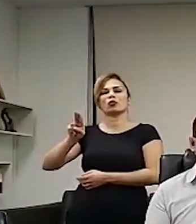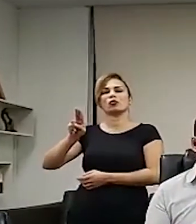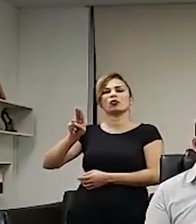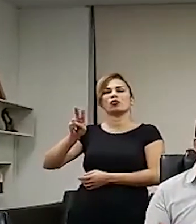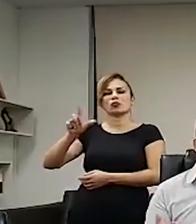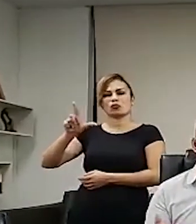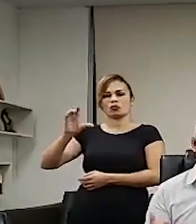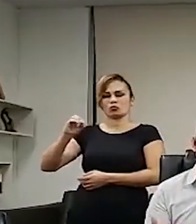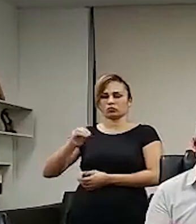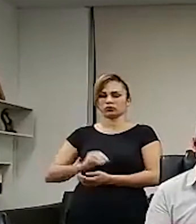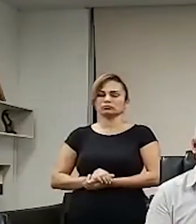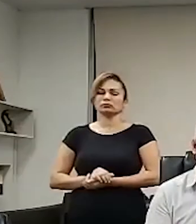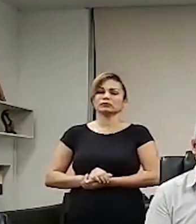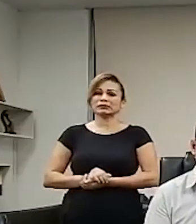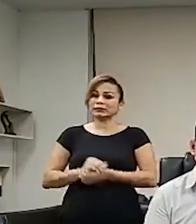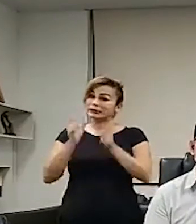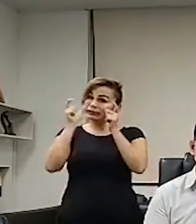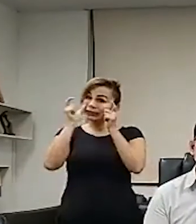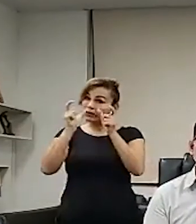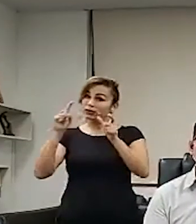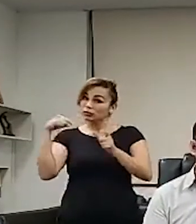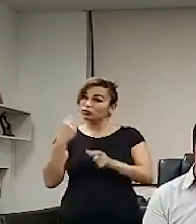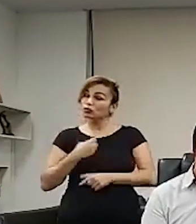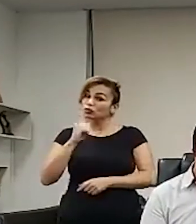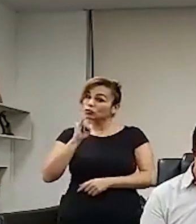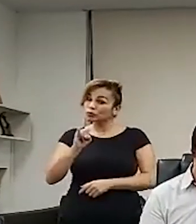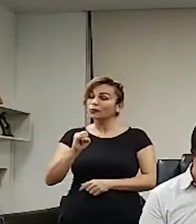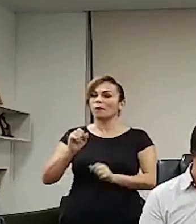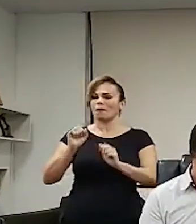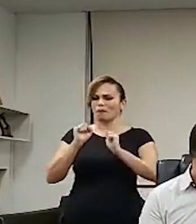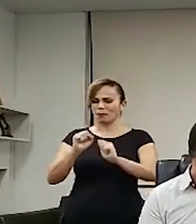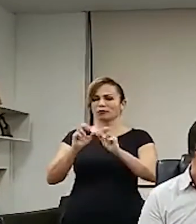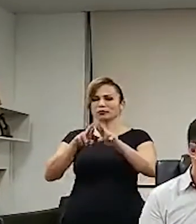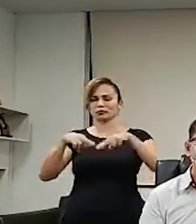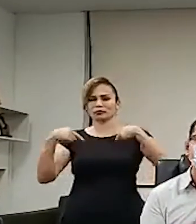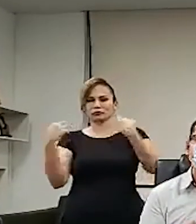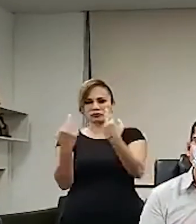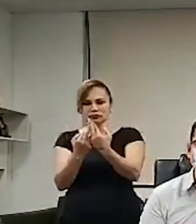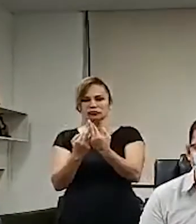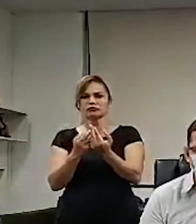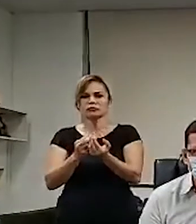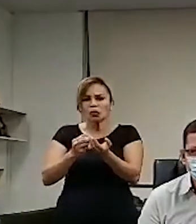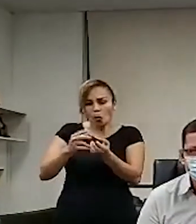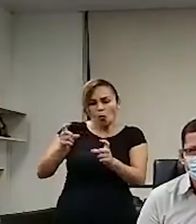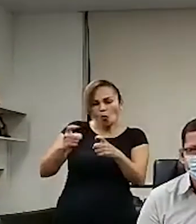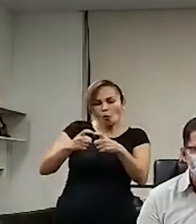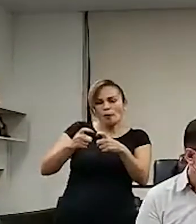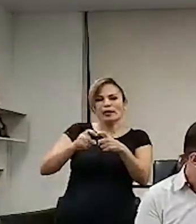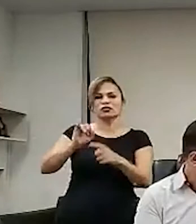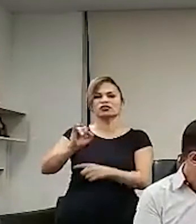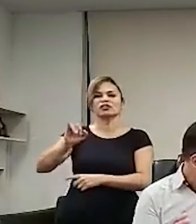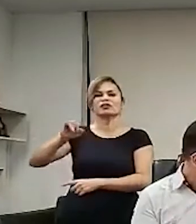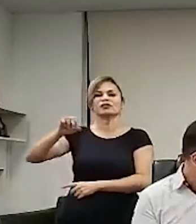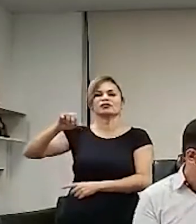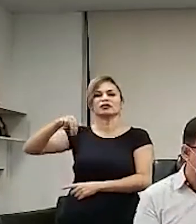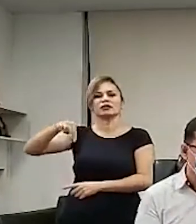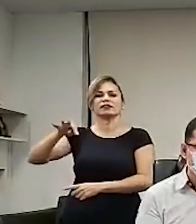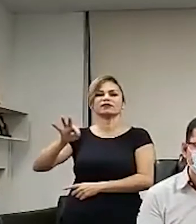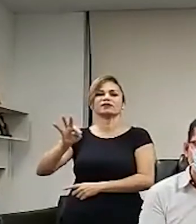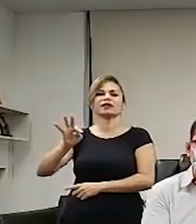que nós pudéssemos fazer uma reunião com os infectologistas, uma reunião